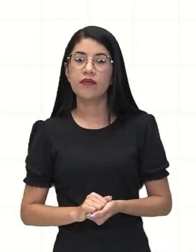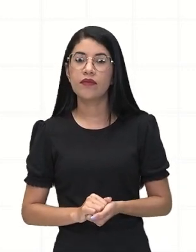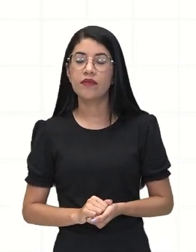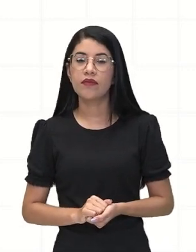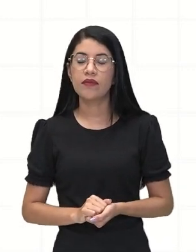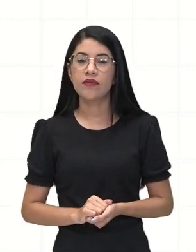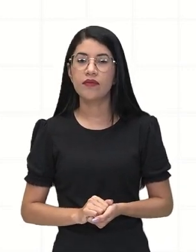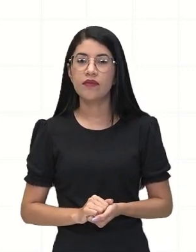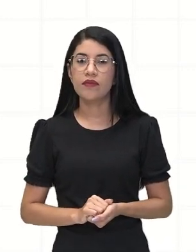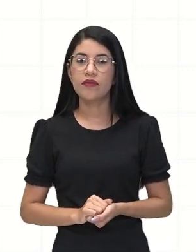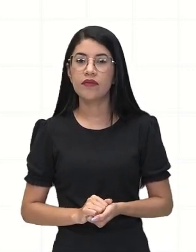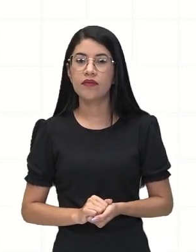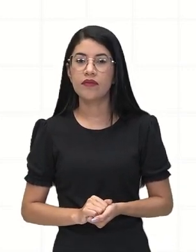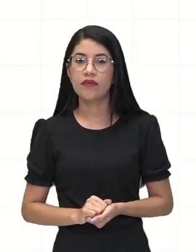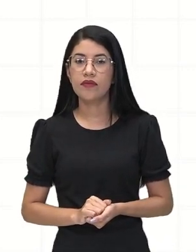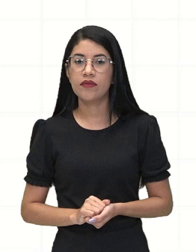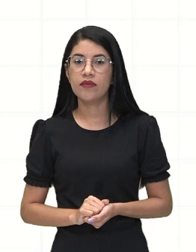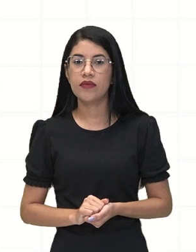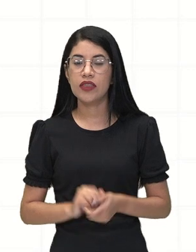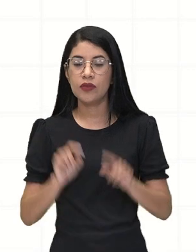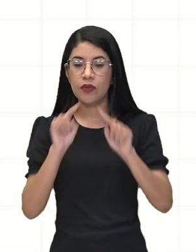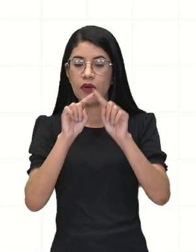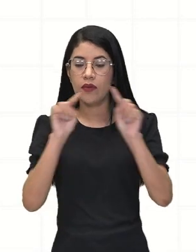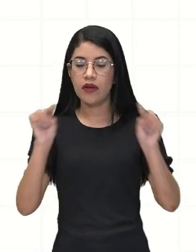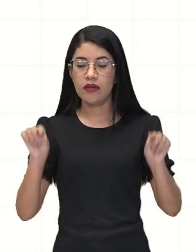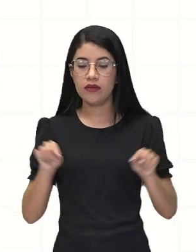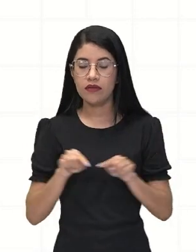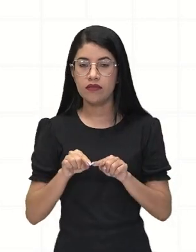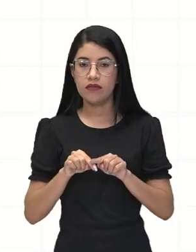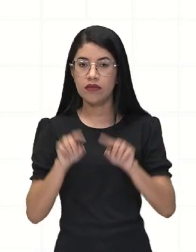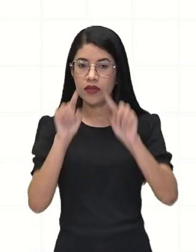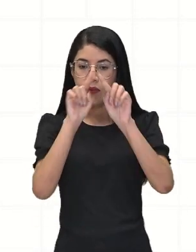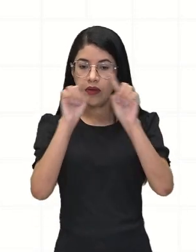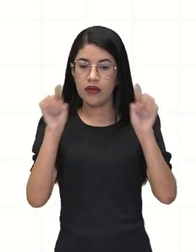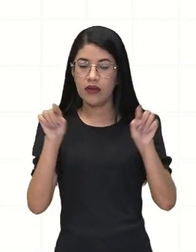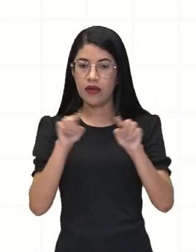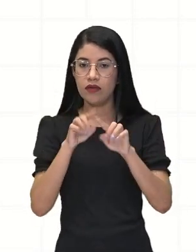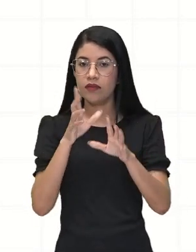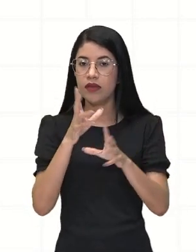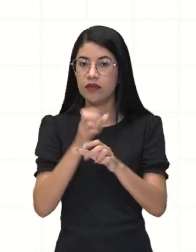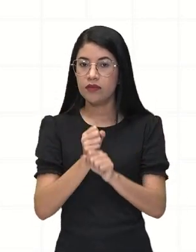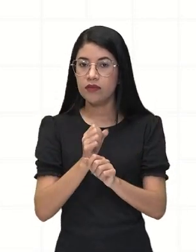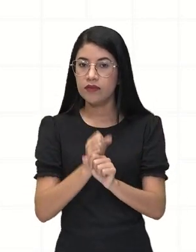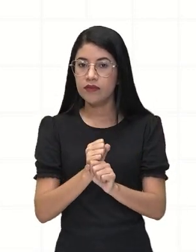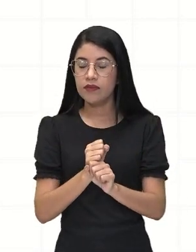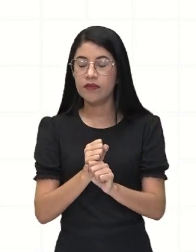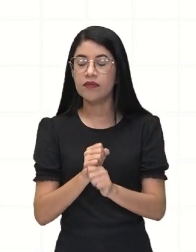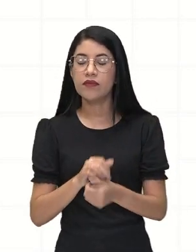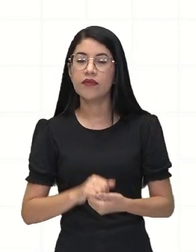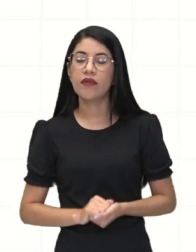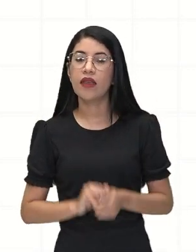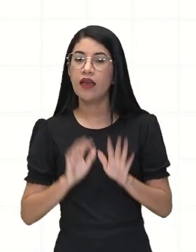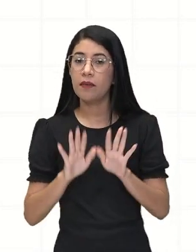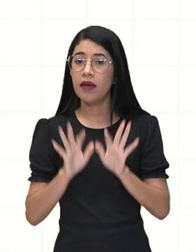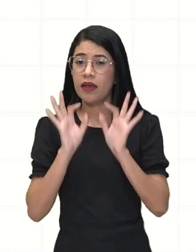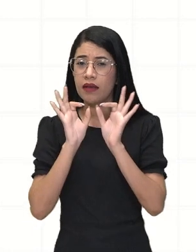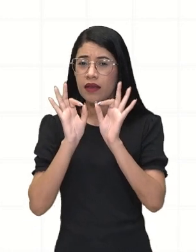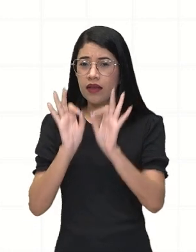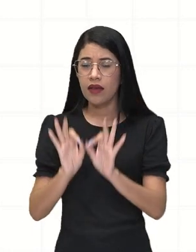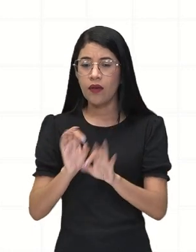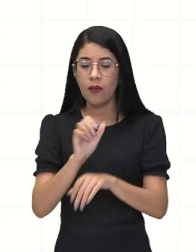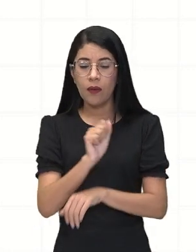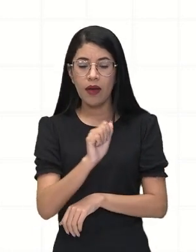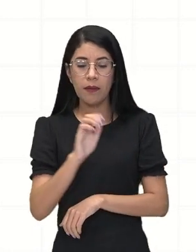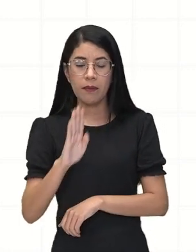uma soma de dois retângulos, tudo bem? E aí, ó, observe que esse AB, ele é um fator